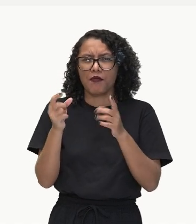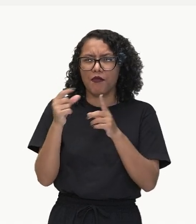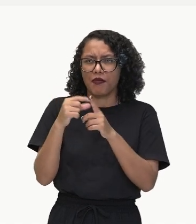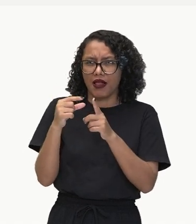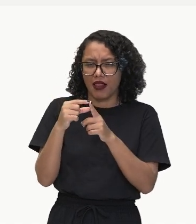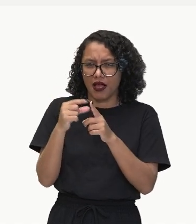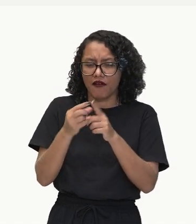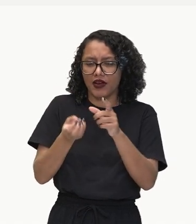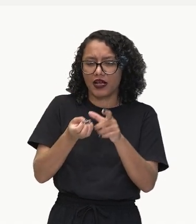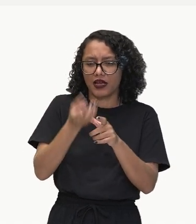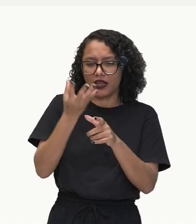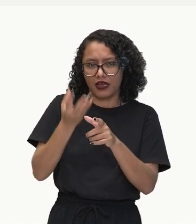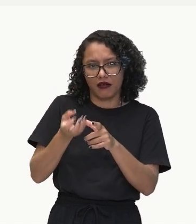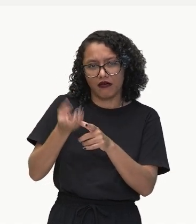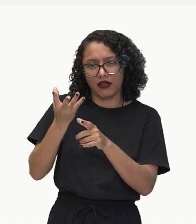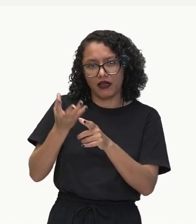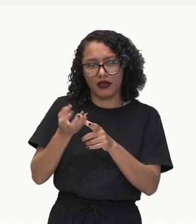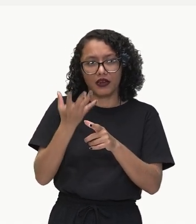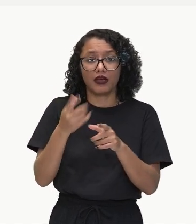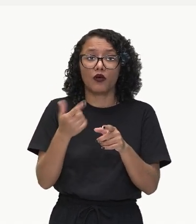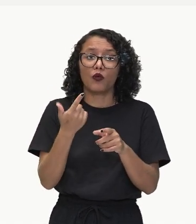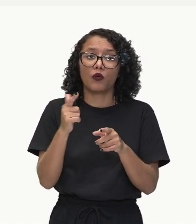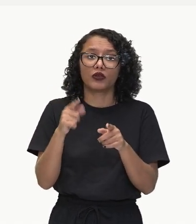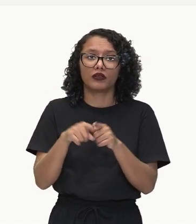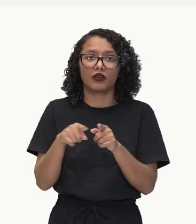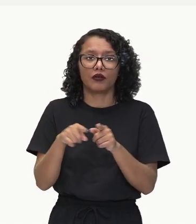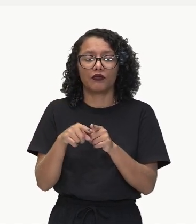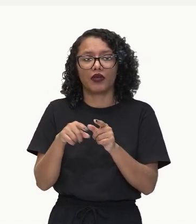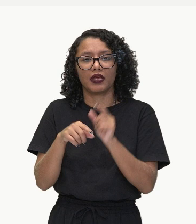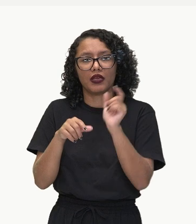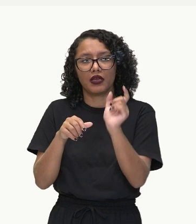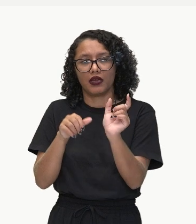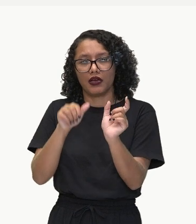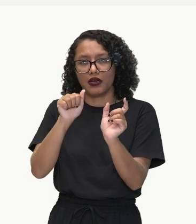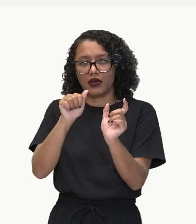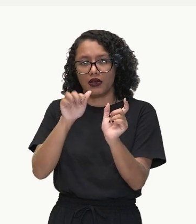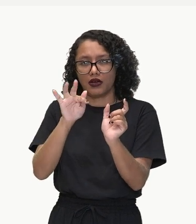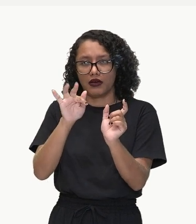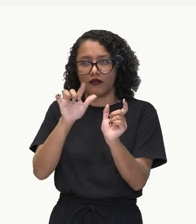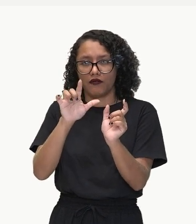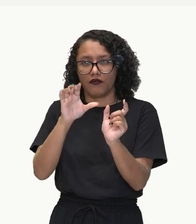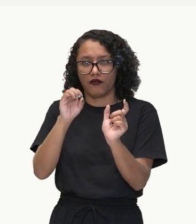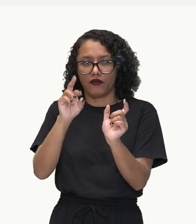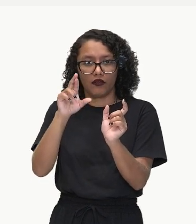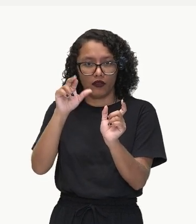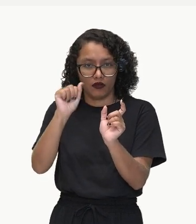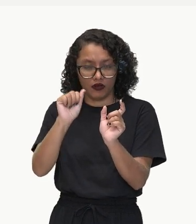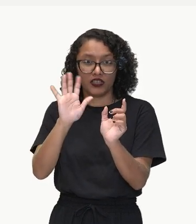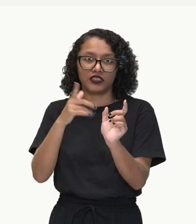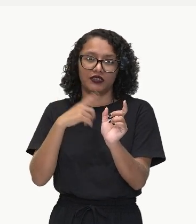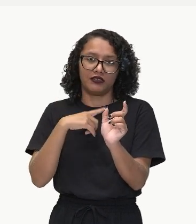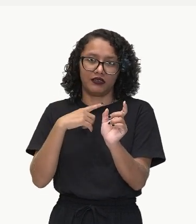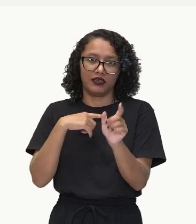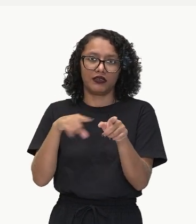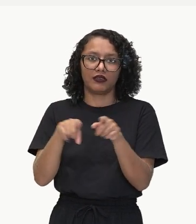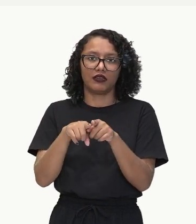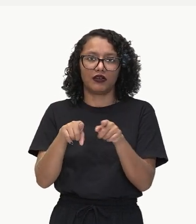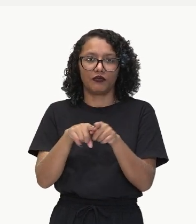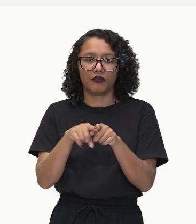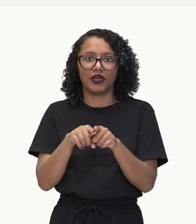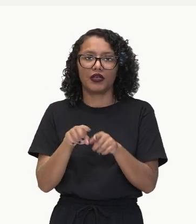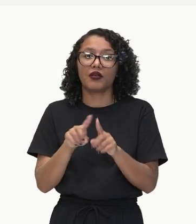Aflora uma linguagem, aí nós já sabemos que a flora existe, aí ele não cria também, já